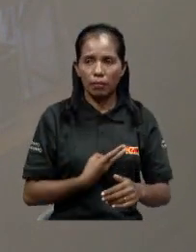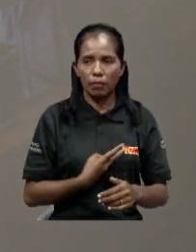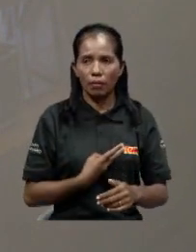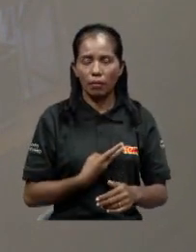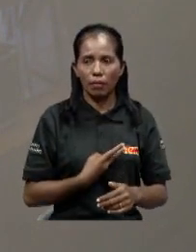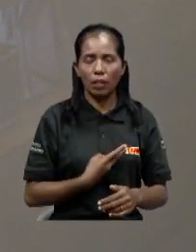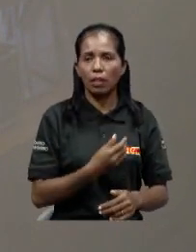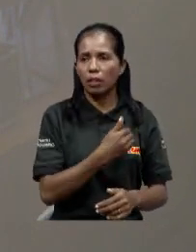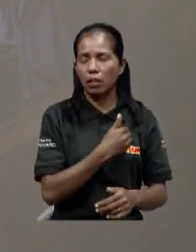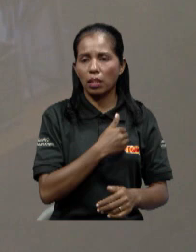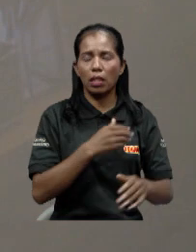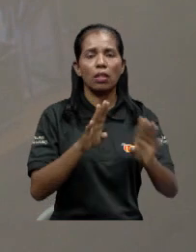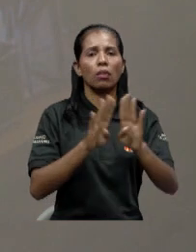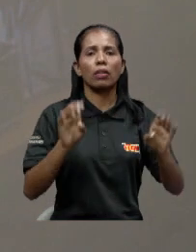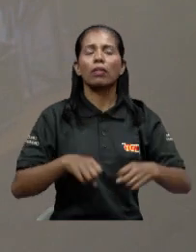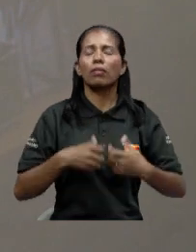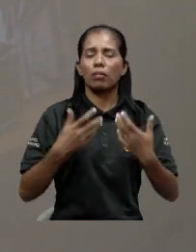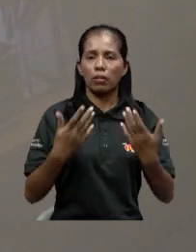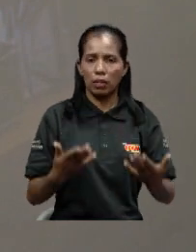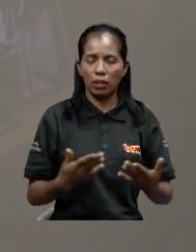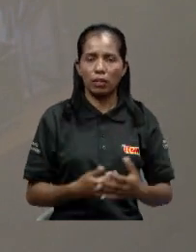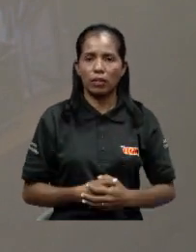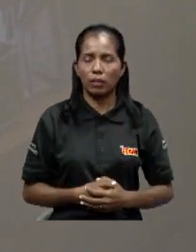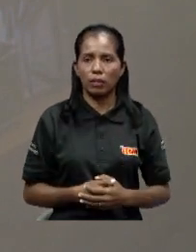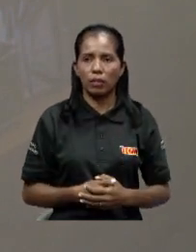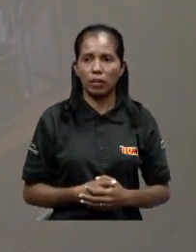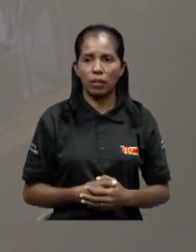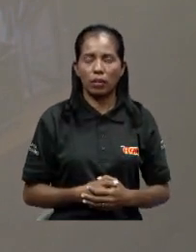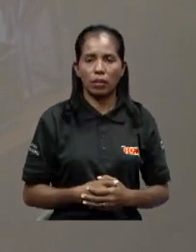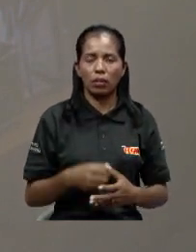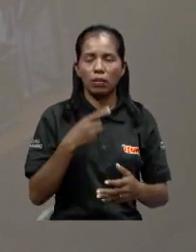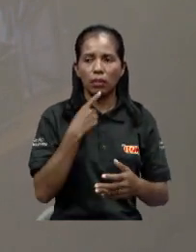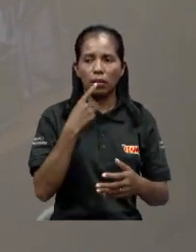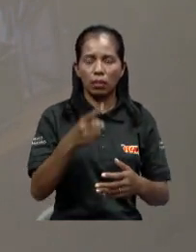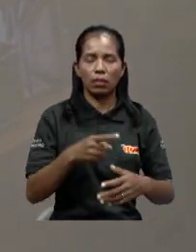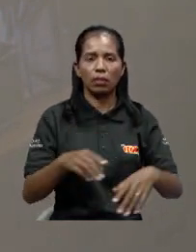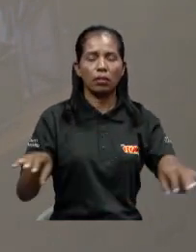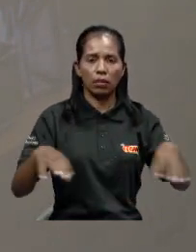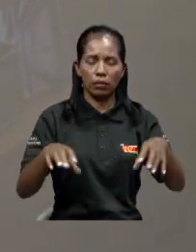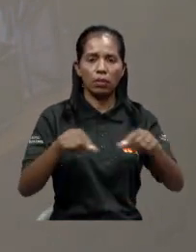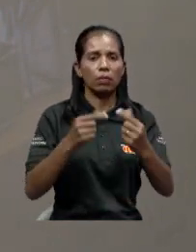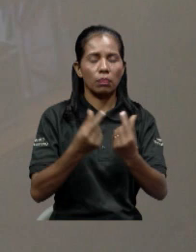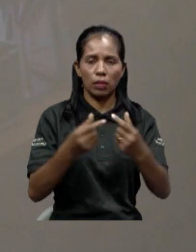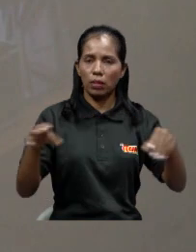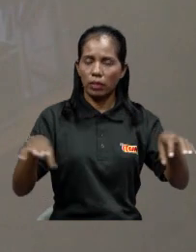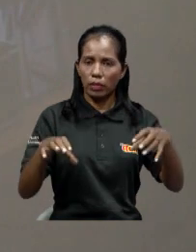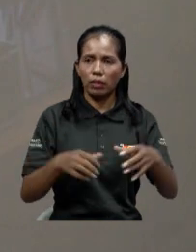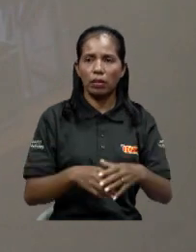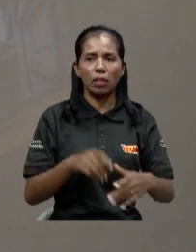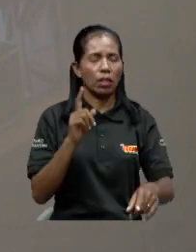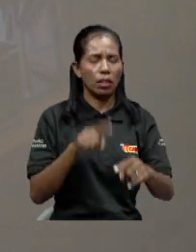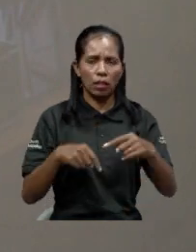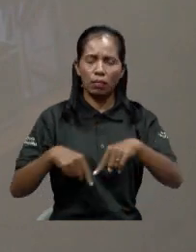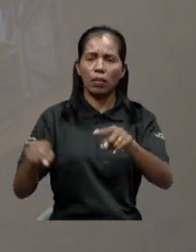ita sidau loke onsa iha batida be campo de trabalho ne. Lalika badu